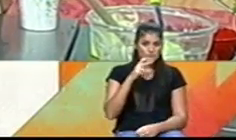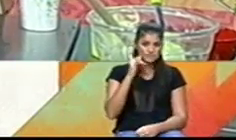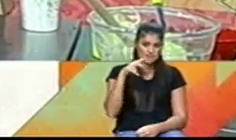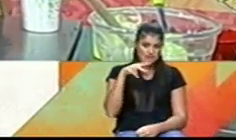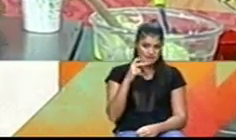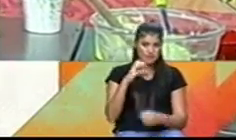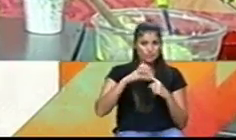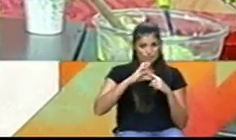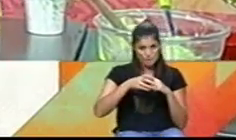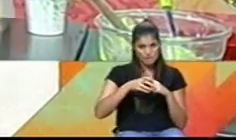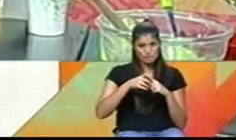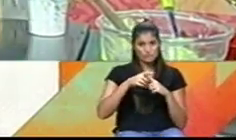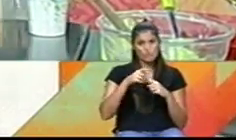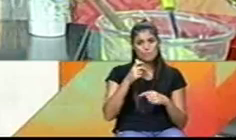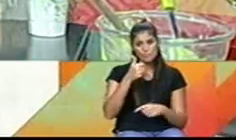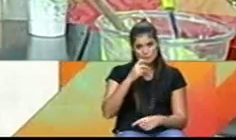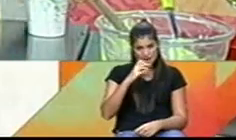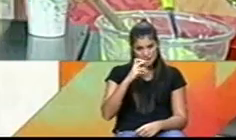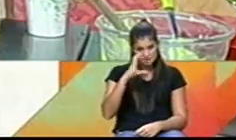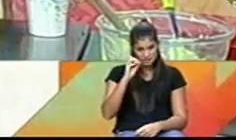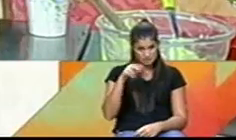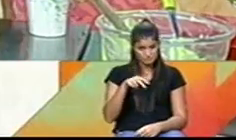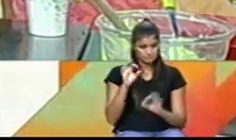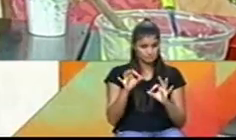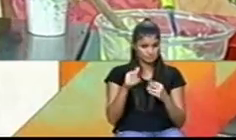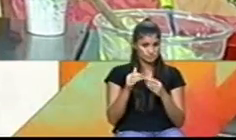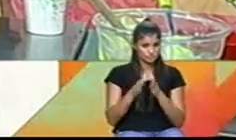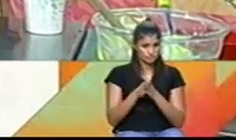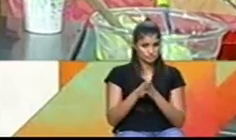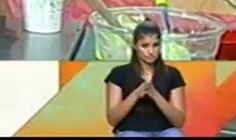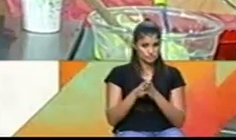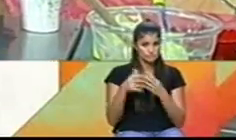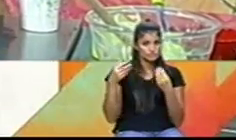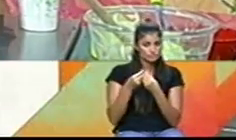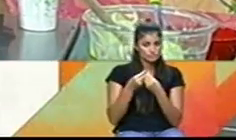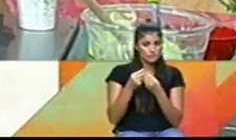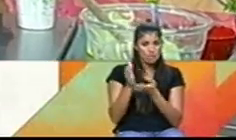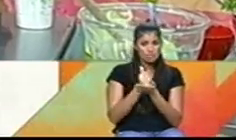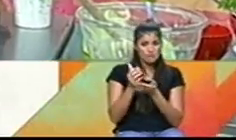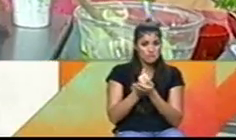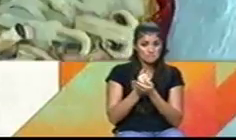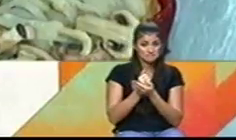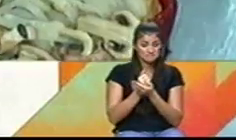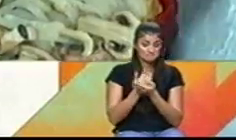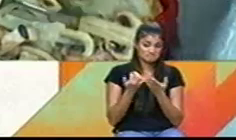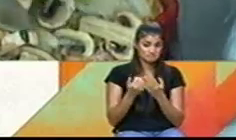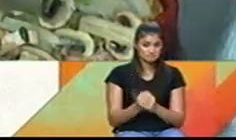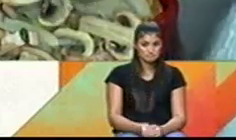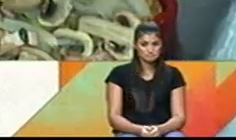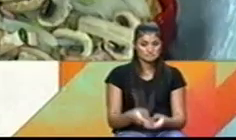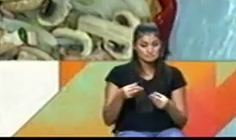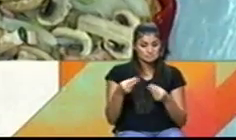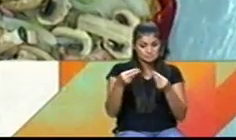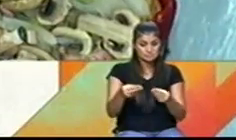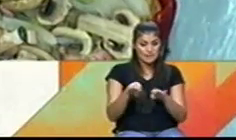tens o bacon, que é precisas sim, mais. Exatamente. Quanto muito ainda podíamos pôr mais um legume ou outro. Não é? Ok, e vamos levá-la então para a mesa,